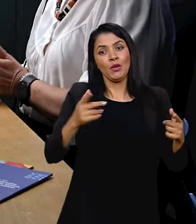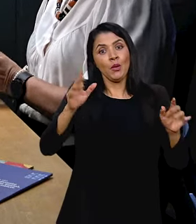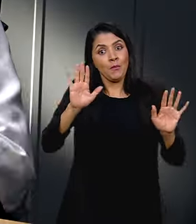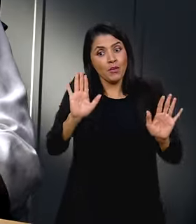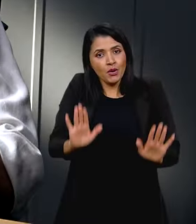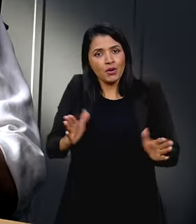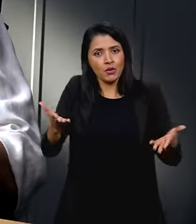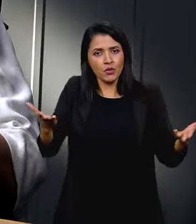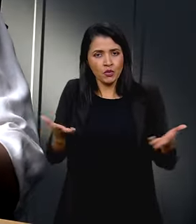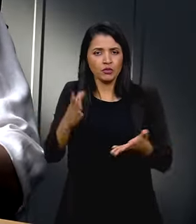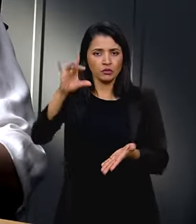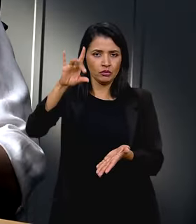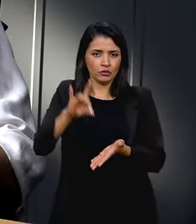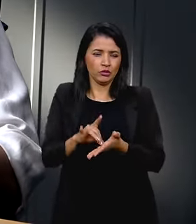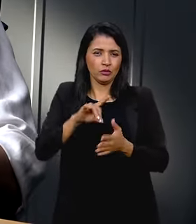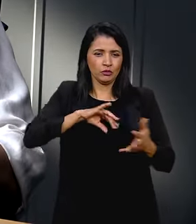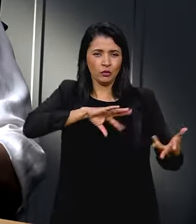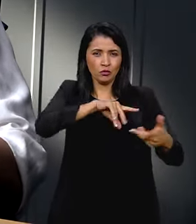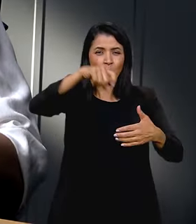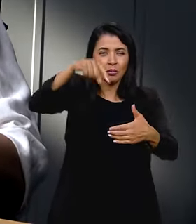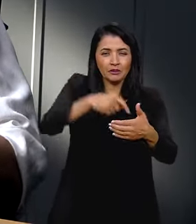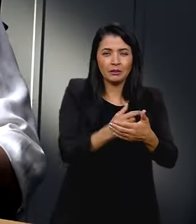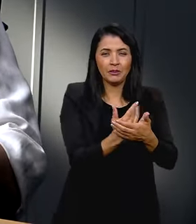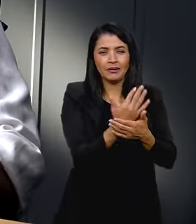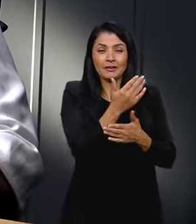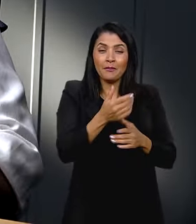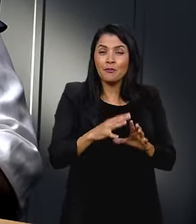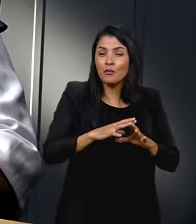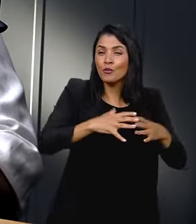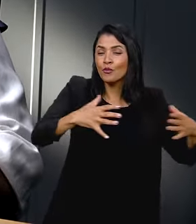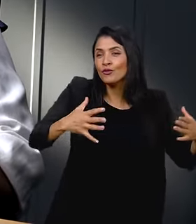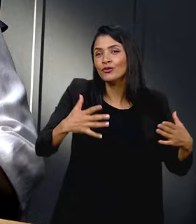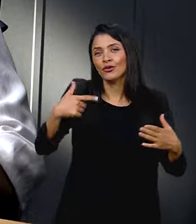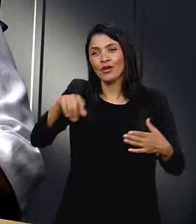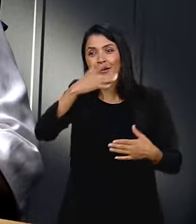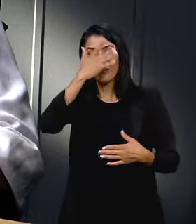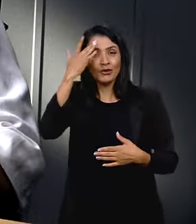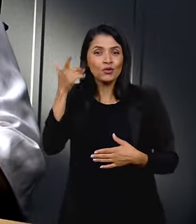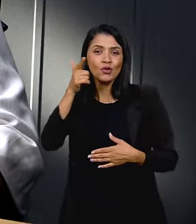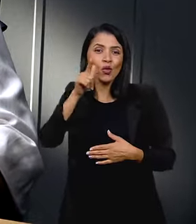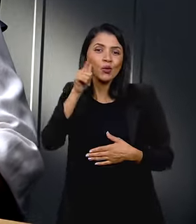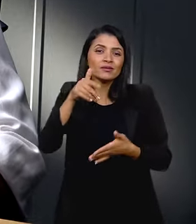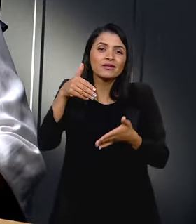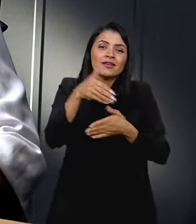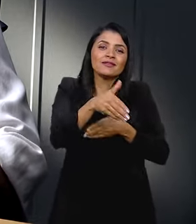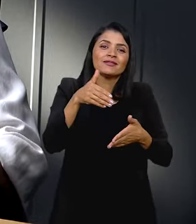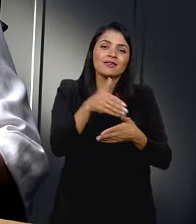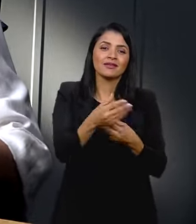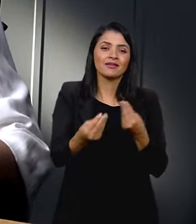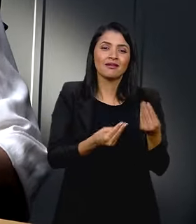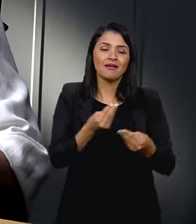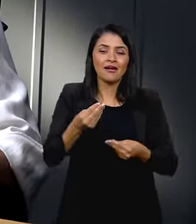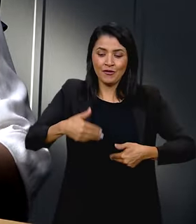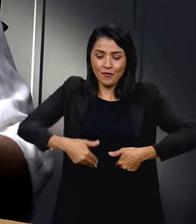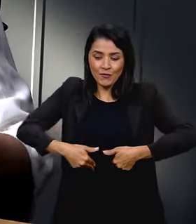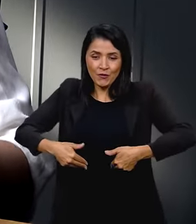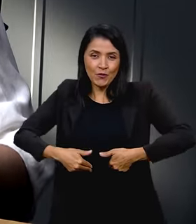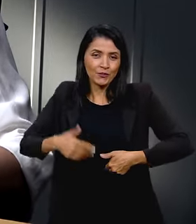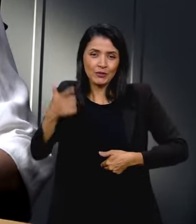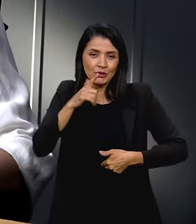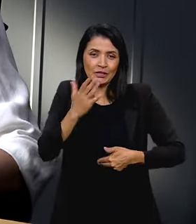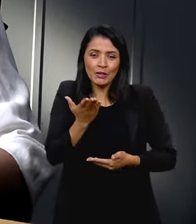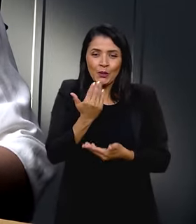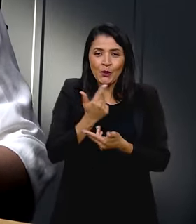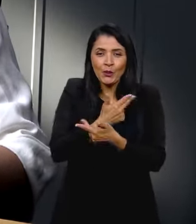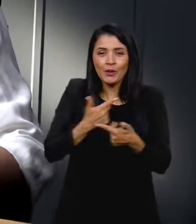hoje é fato que o mundo produz mais alimentos do que é necessário para alimentar as pessoas as pessoas não conseguem eh ou passam fome não